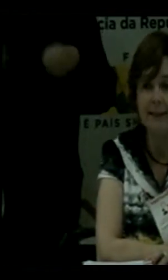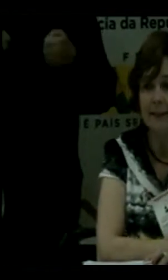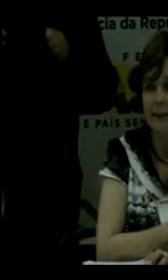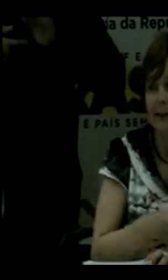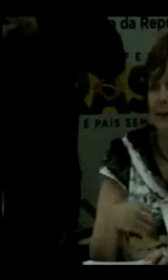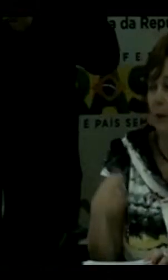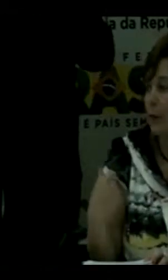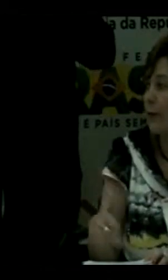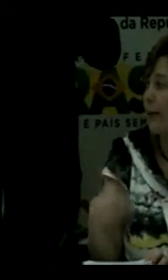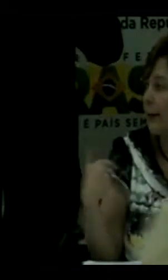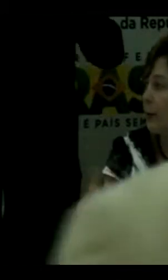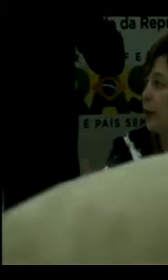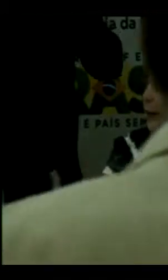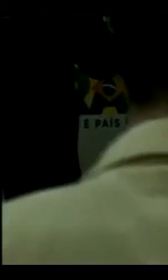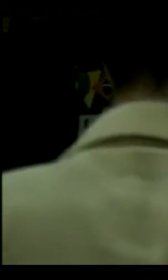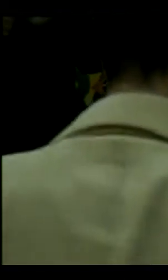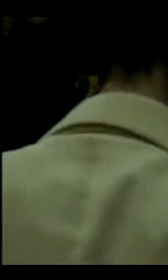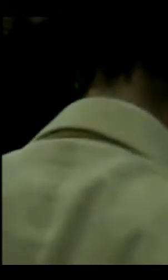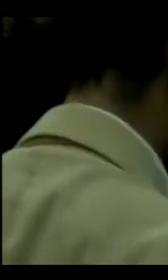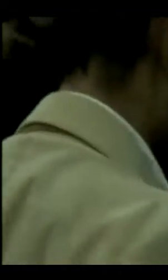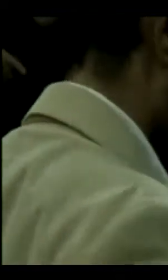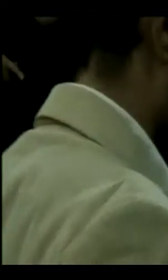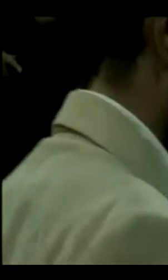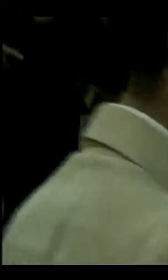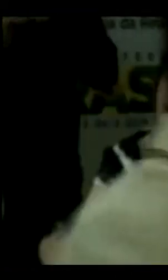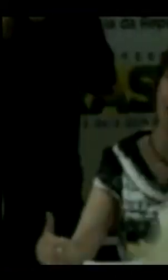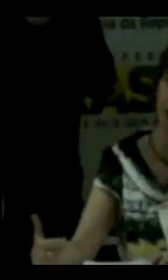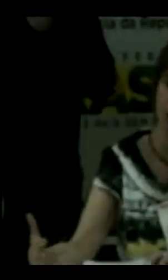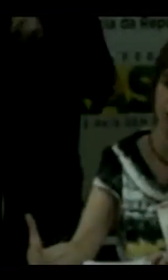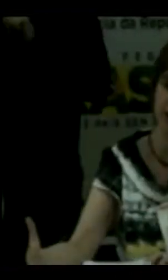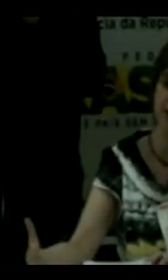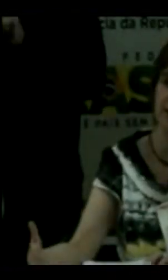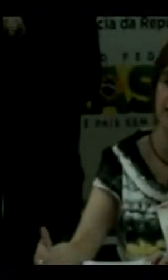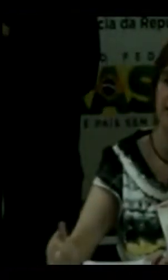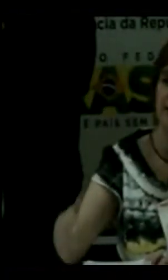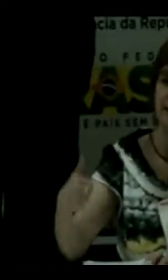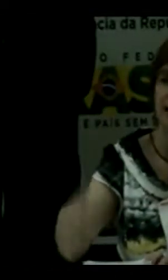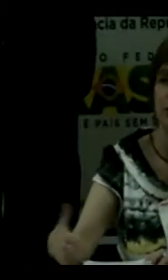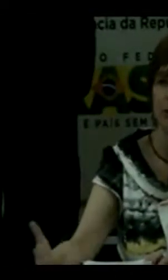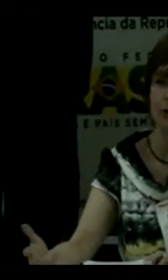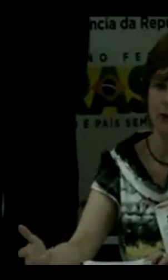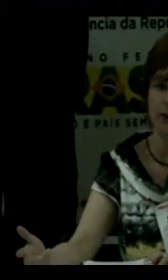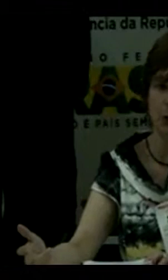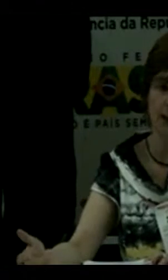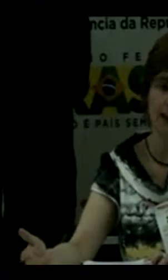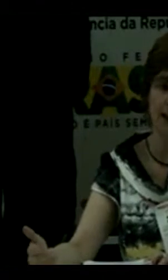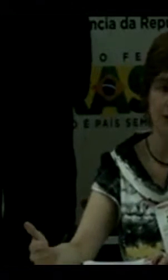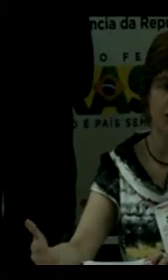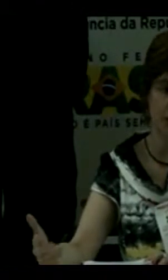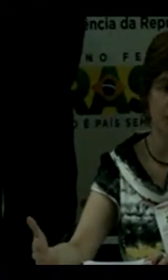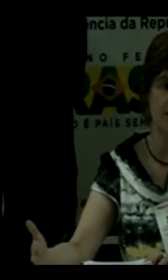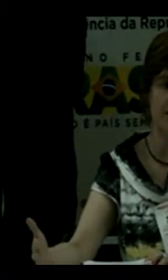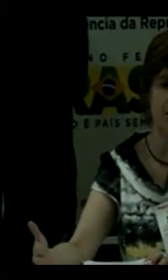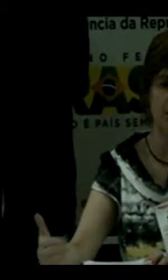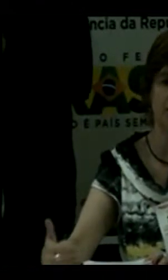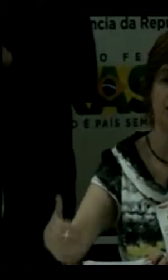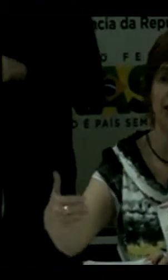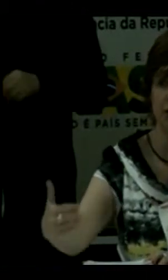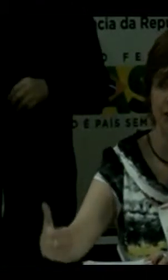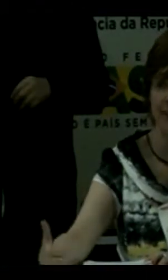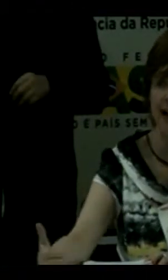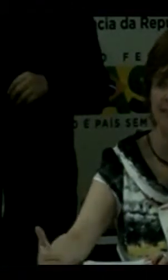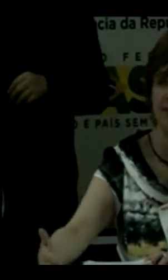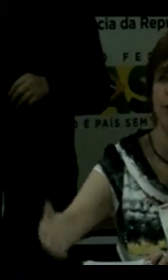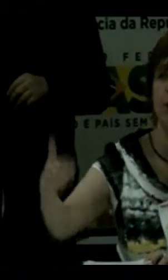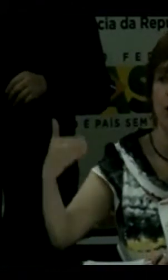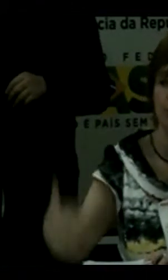explicitada, né, considerando que o controle social ele é uma conquista da construção democrática no Brasil, né, de que